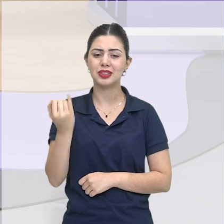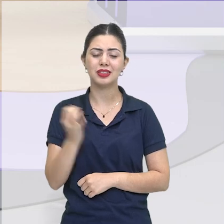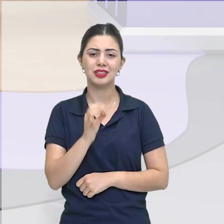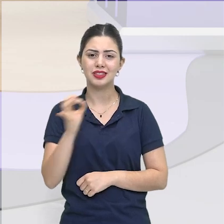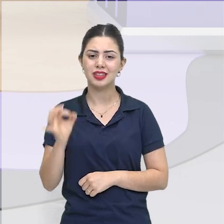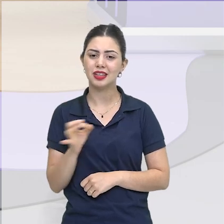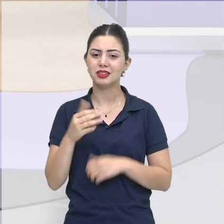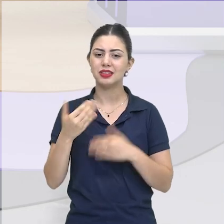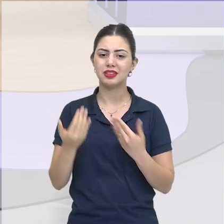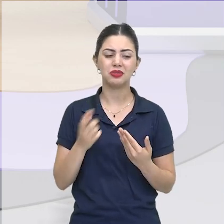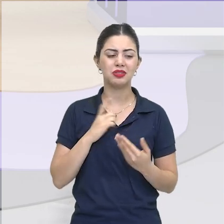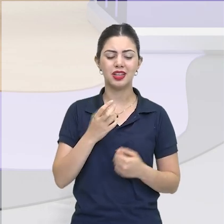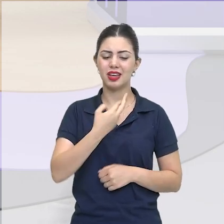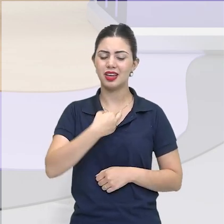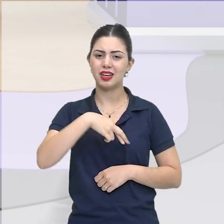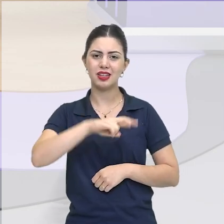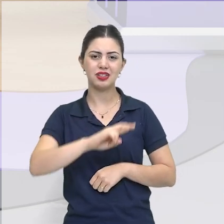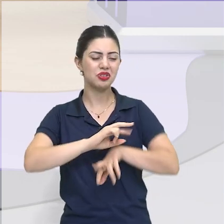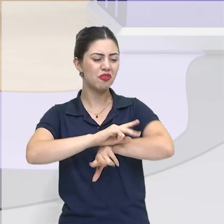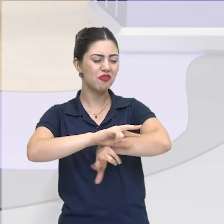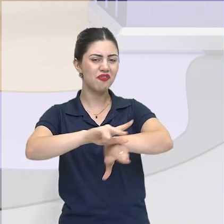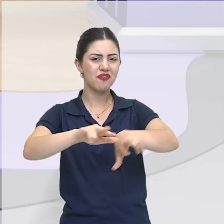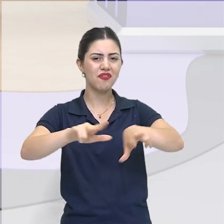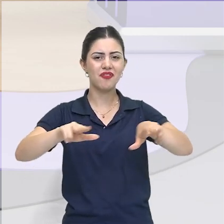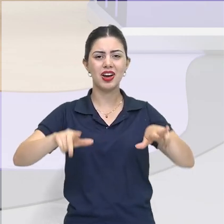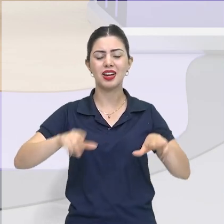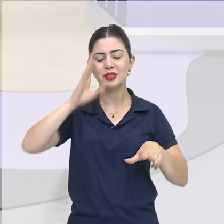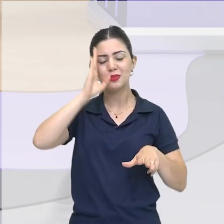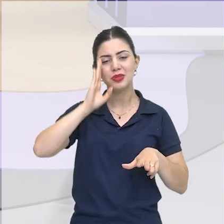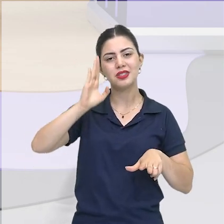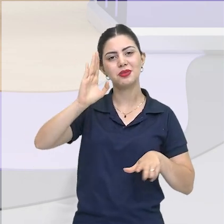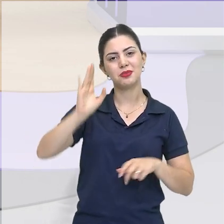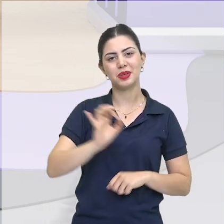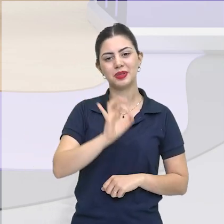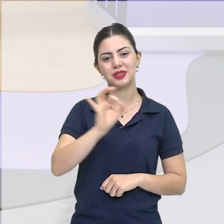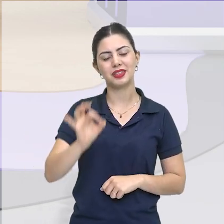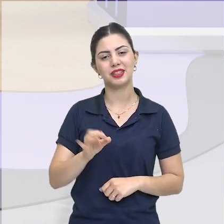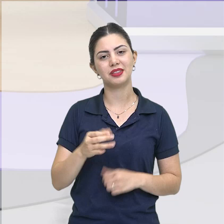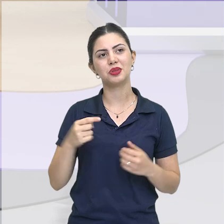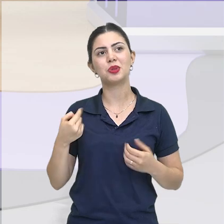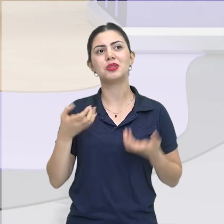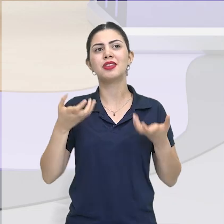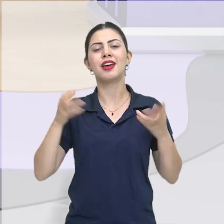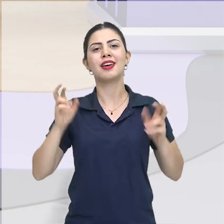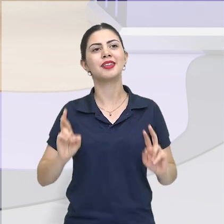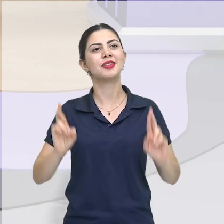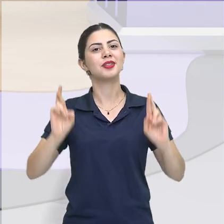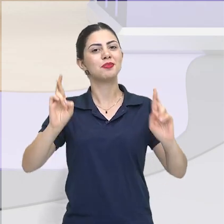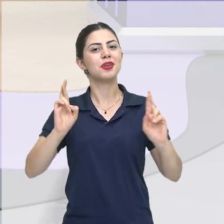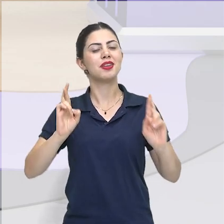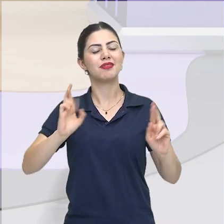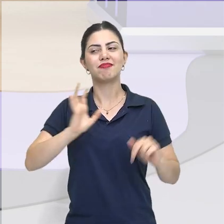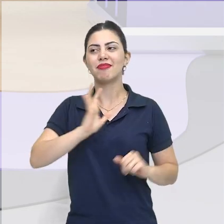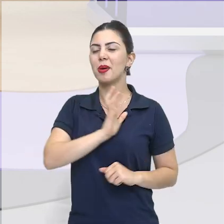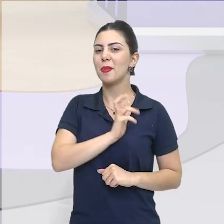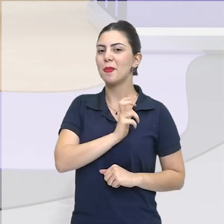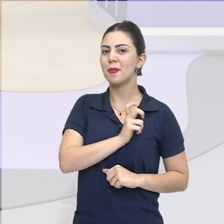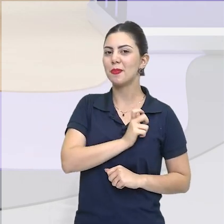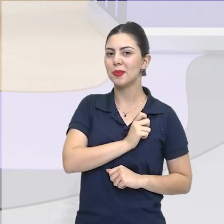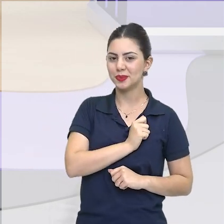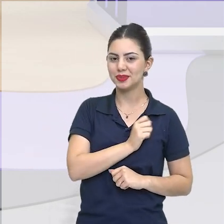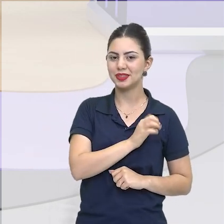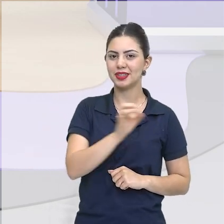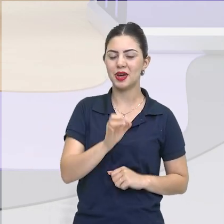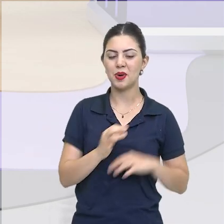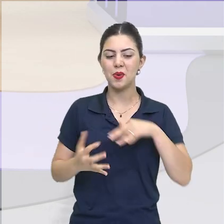as mais várias religiões, as grandes religiões da humanidade, ter esperança, ter mais amor, fazer com que esse